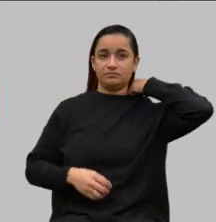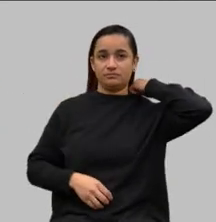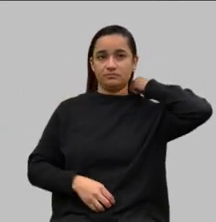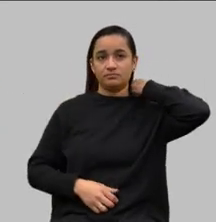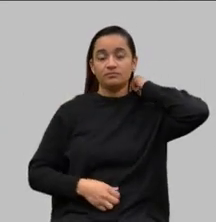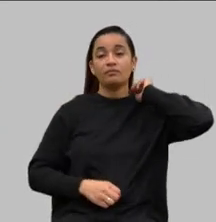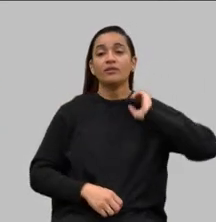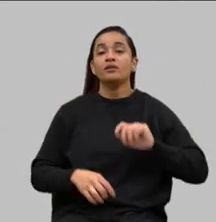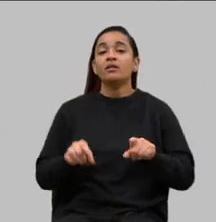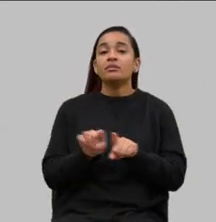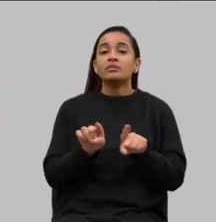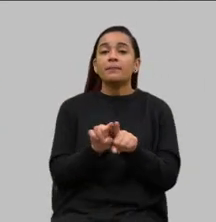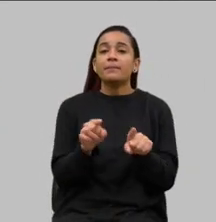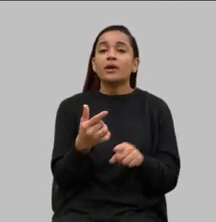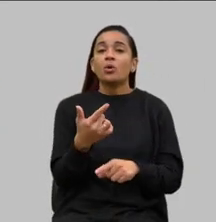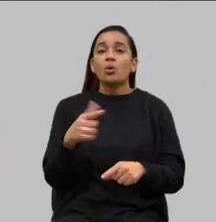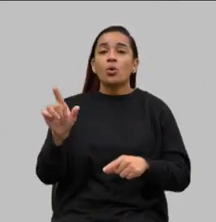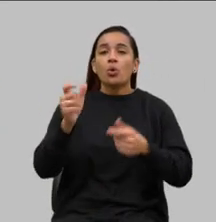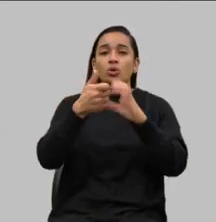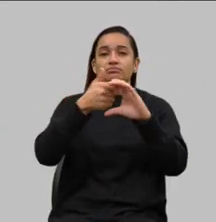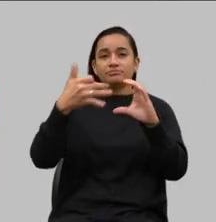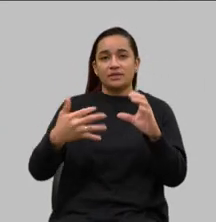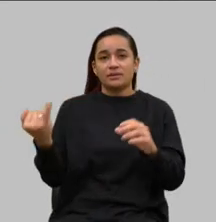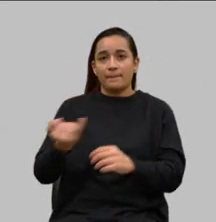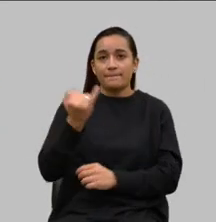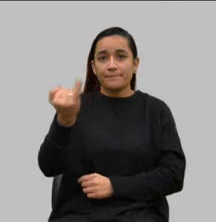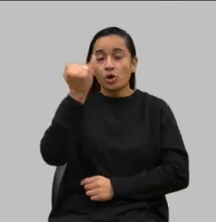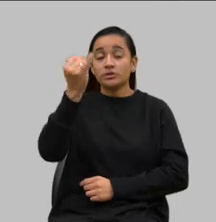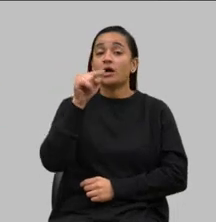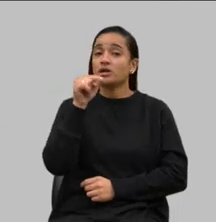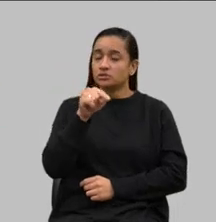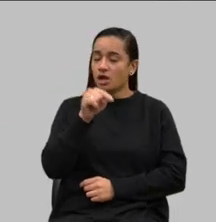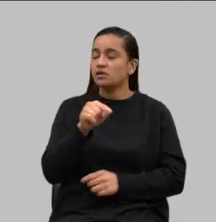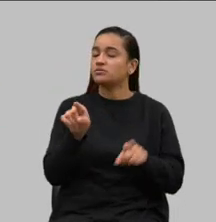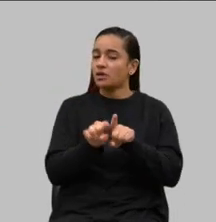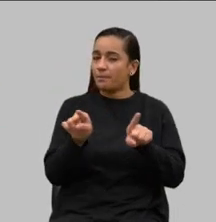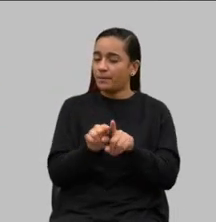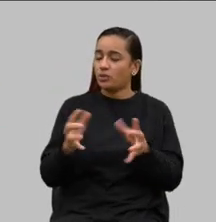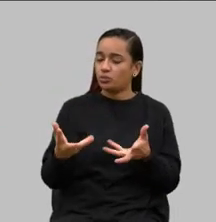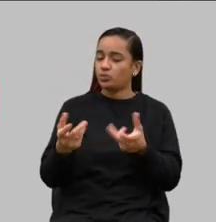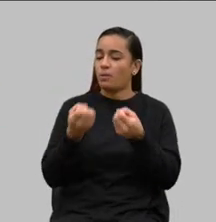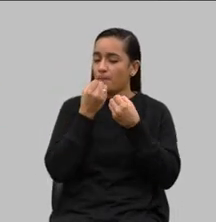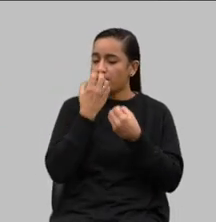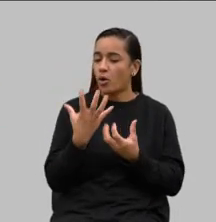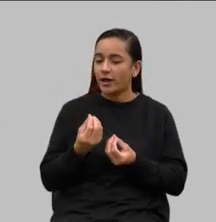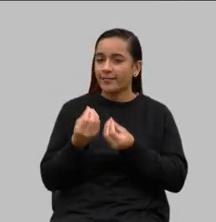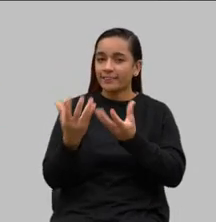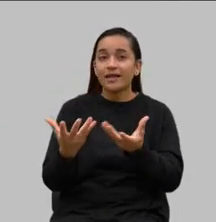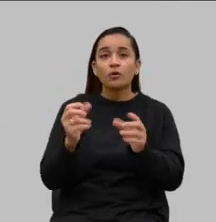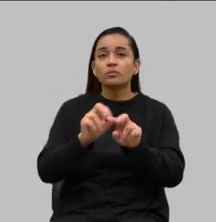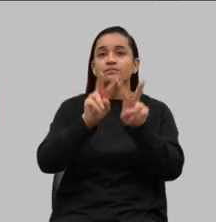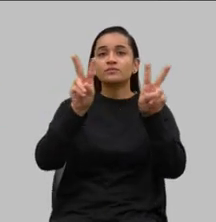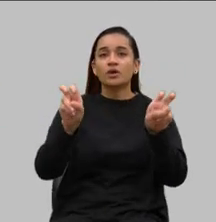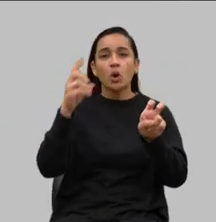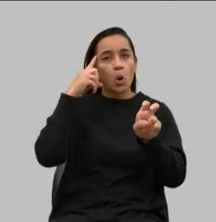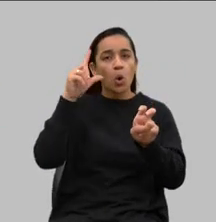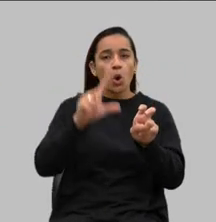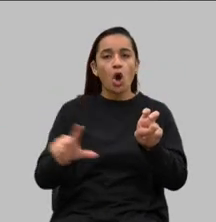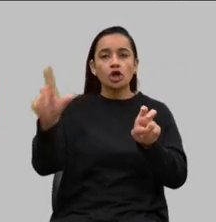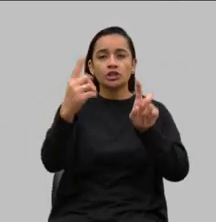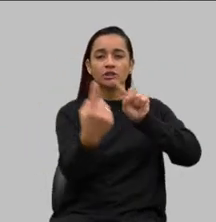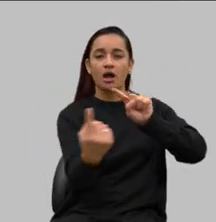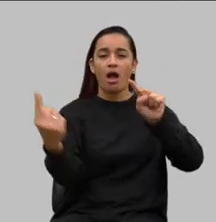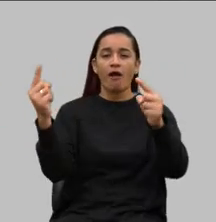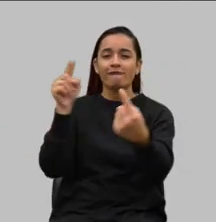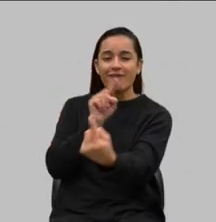importante e essa eh é uma entrega muito efetiva foi a instituição da logística reversa aprovação da deliberação